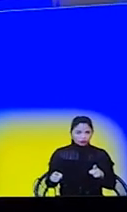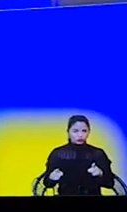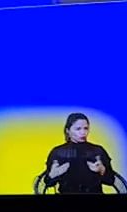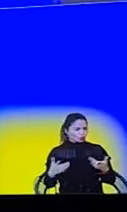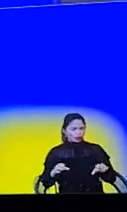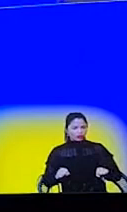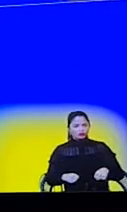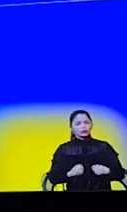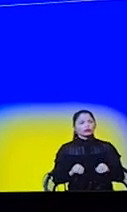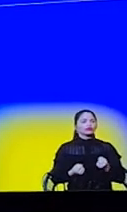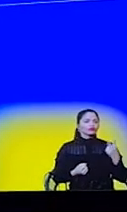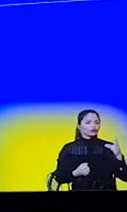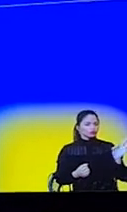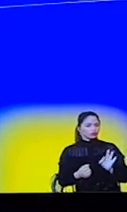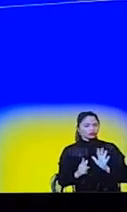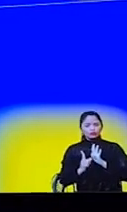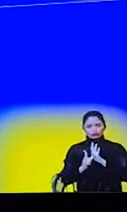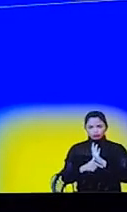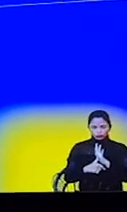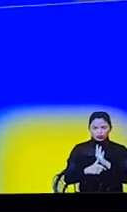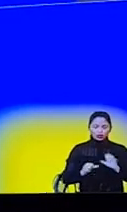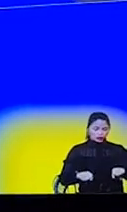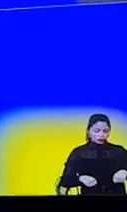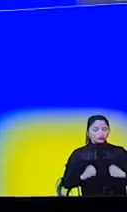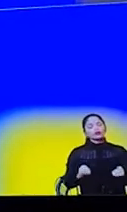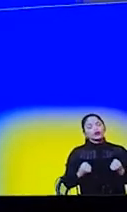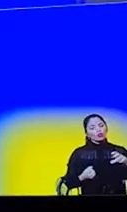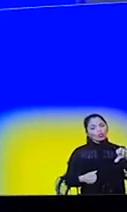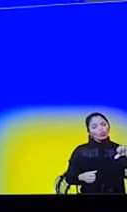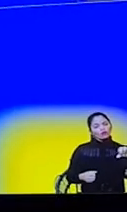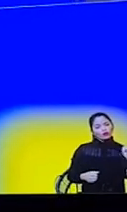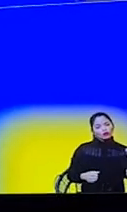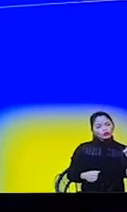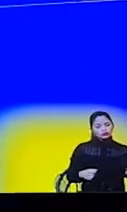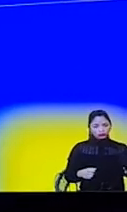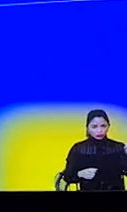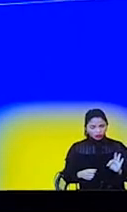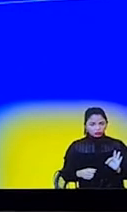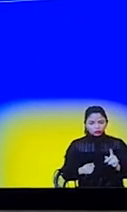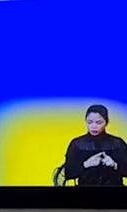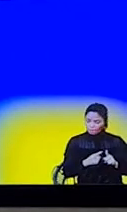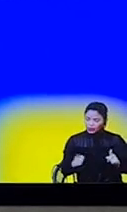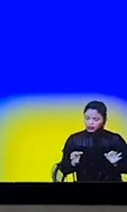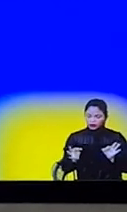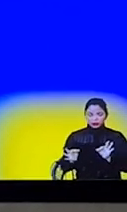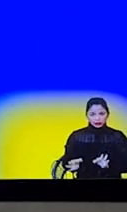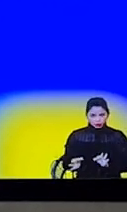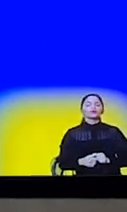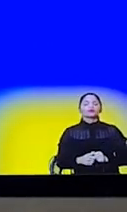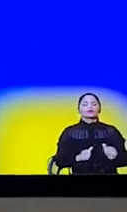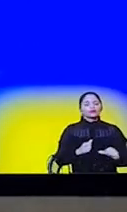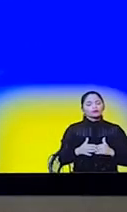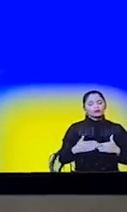reforçar 2% em atraso, eu quero reforçar 98% no prazo. Então, tem uma primeira grande mudança que vai estar entrando nos próximos